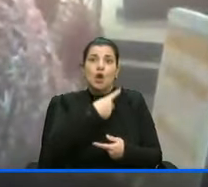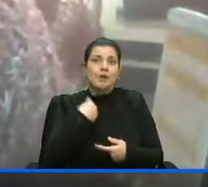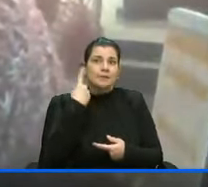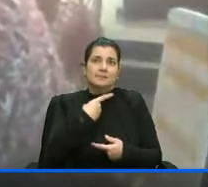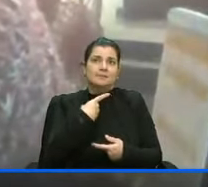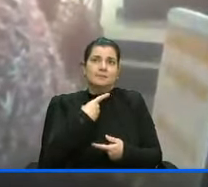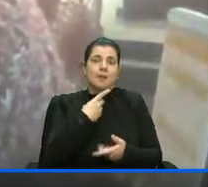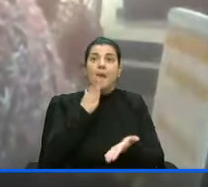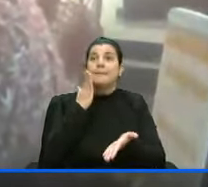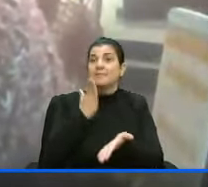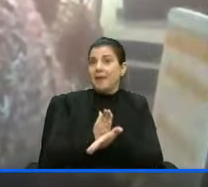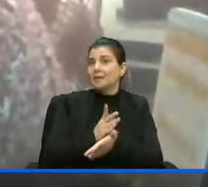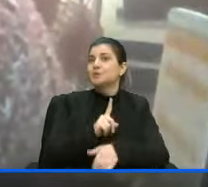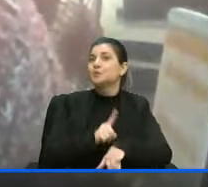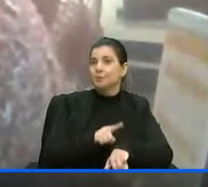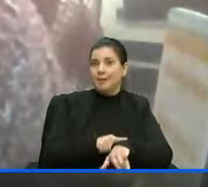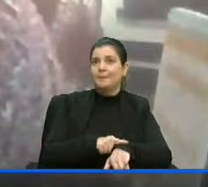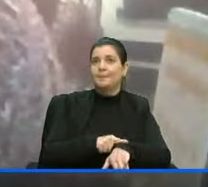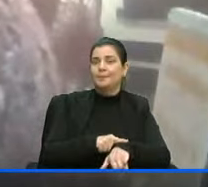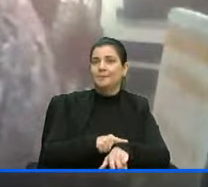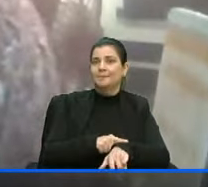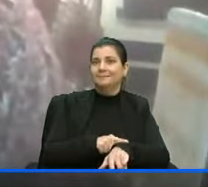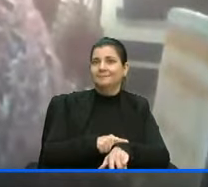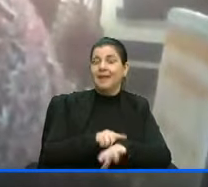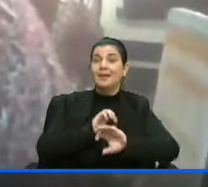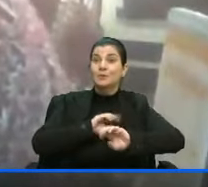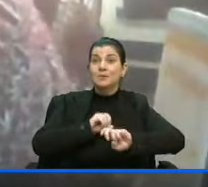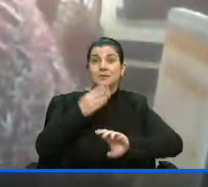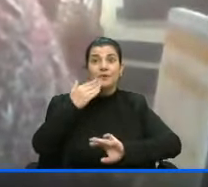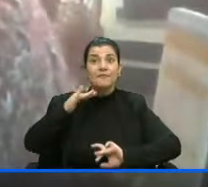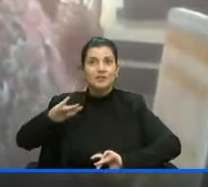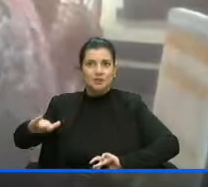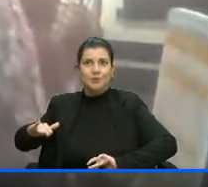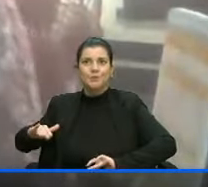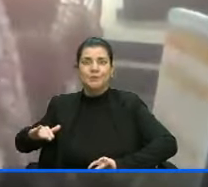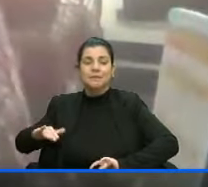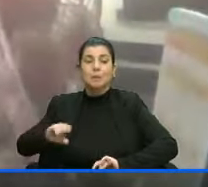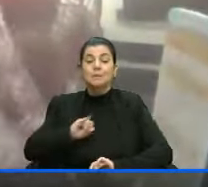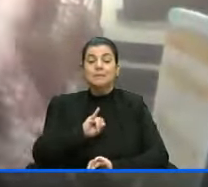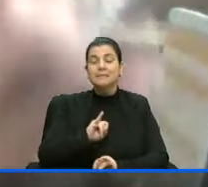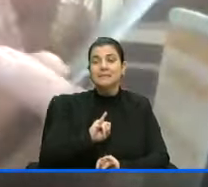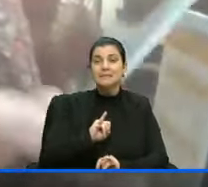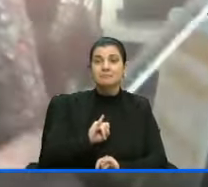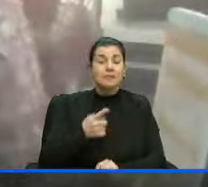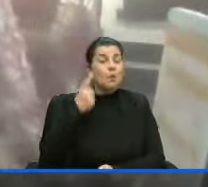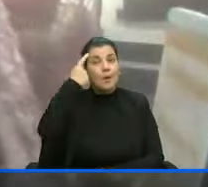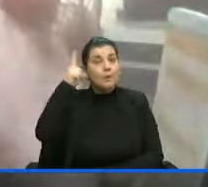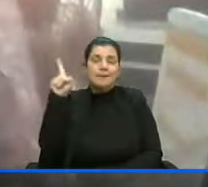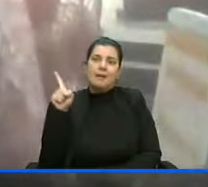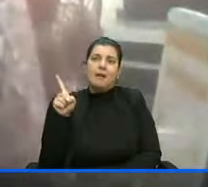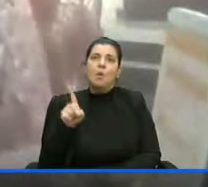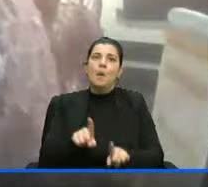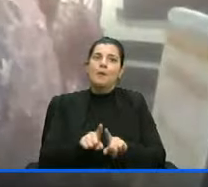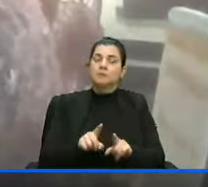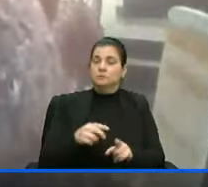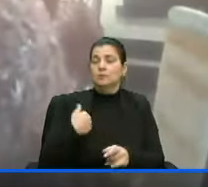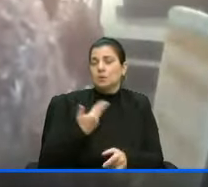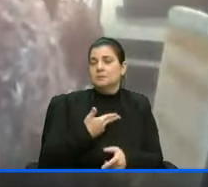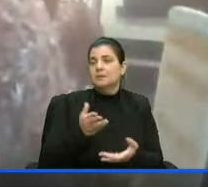Pelo menos na metade do tempo, a pré-escola. Né? Se a gente ficar, que não é o ideal, nós queremos tudo integral,